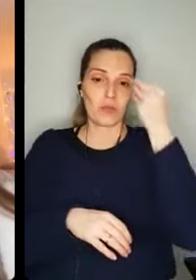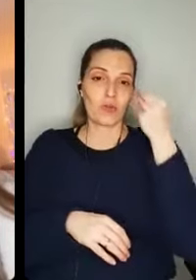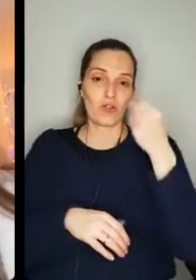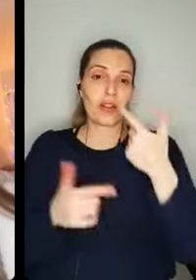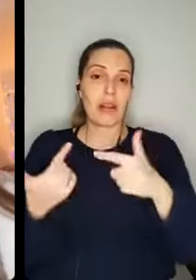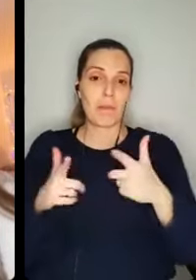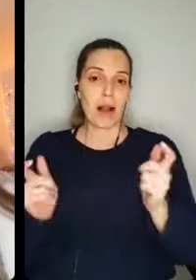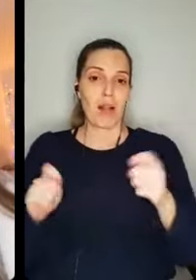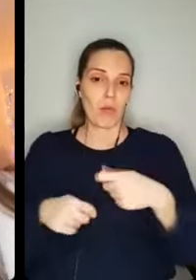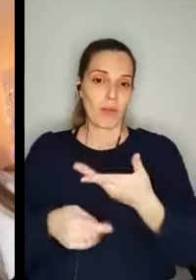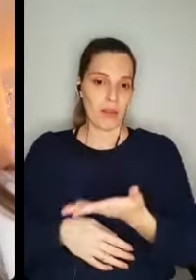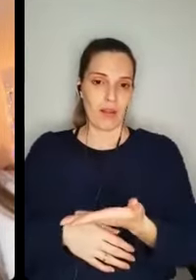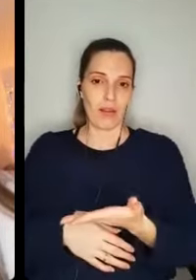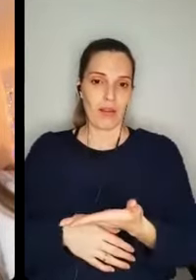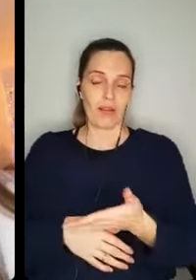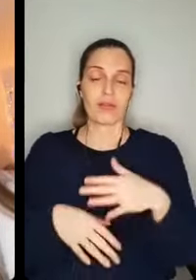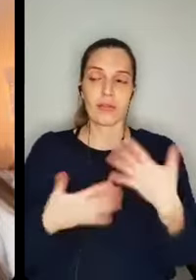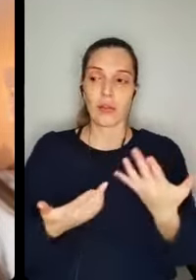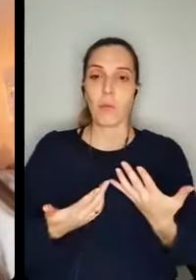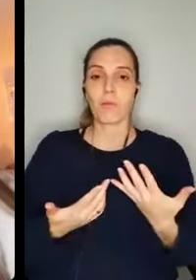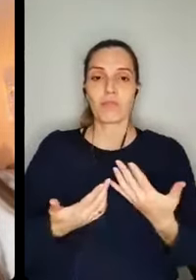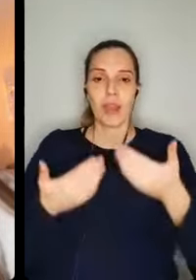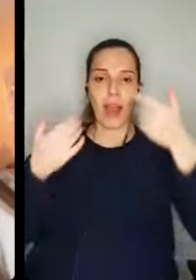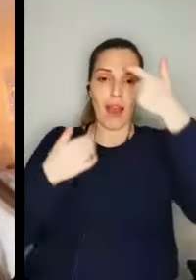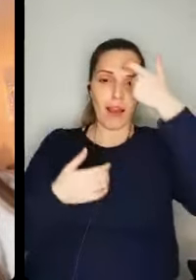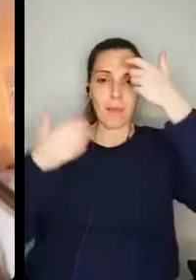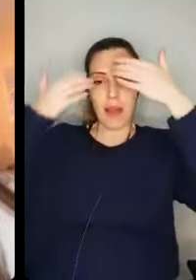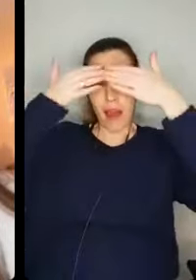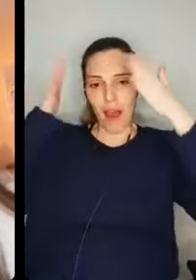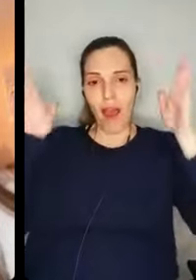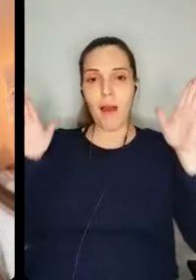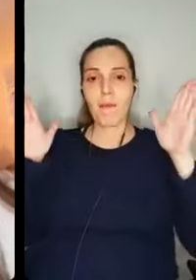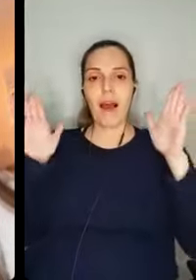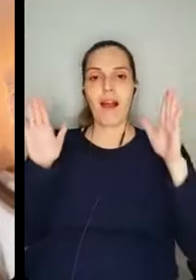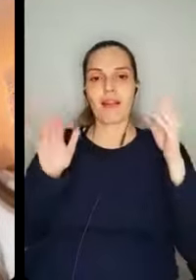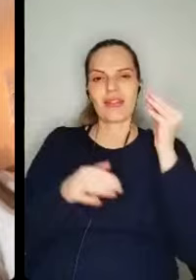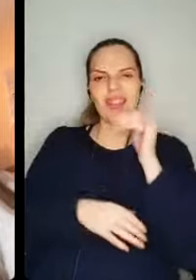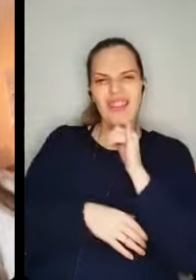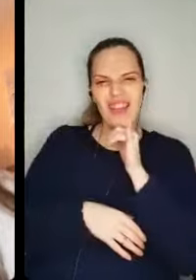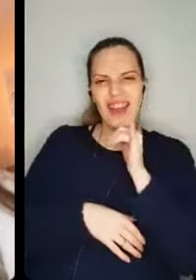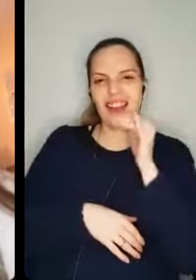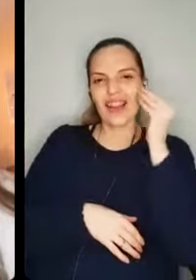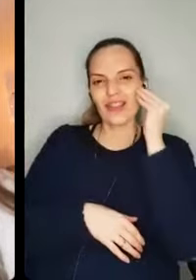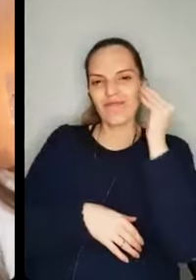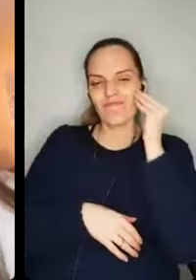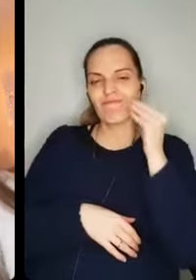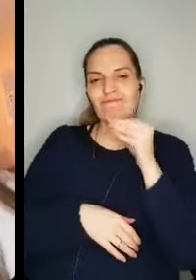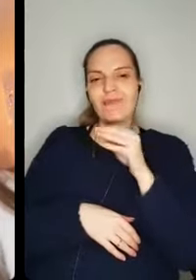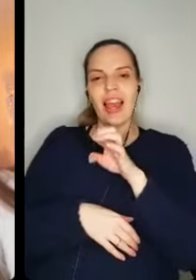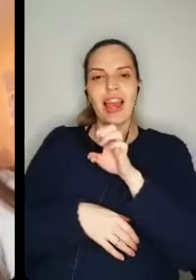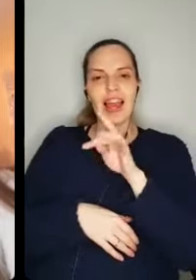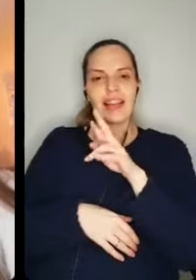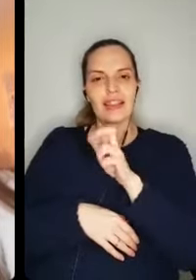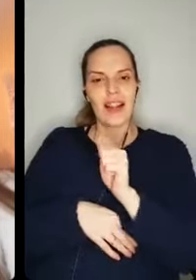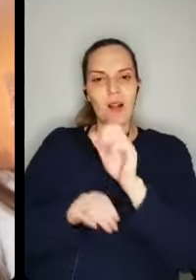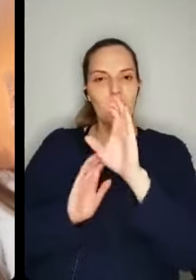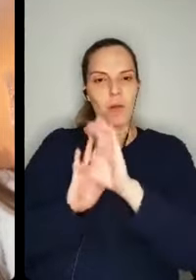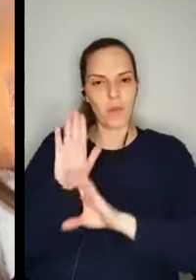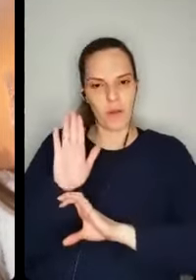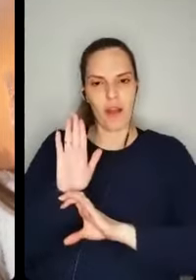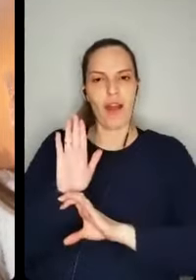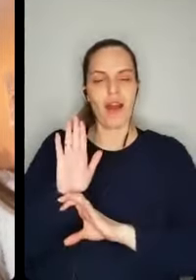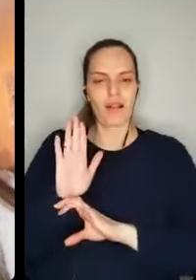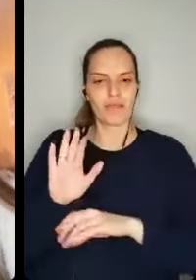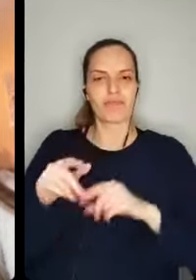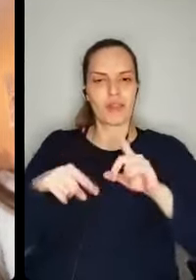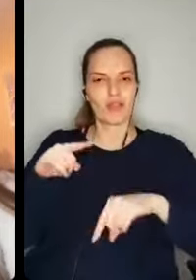entrar com a mente aberta, eu acho que se experimentar nas atividades extracurriculares, que é um diferencial da UFPA, que ensina muito,